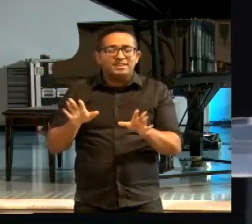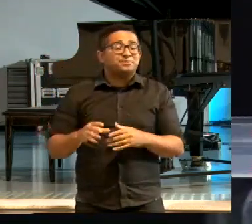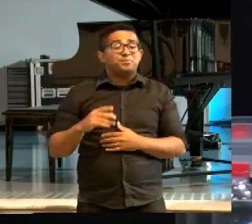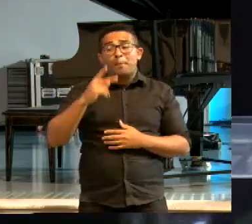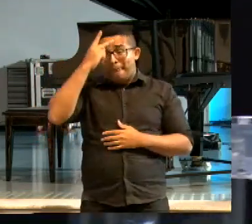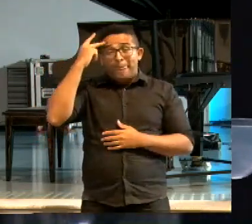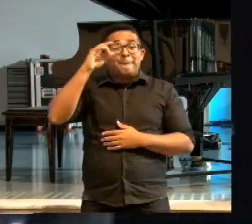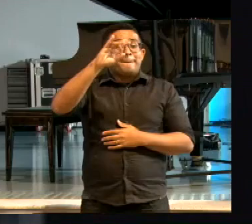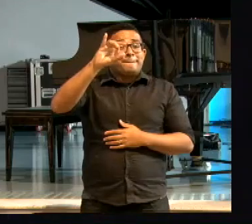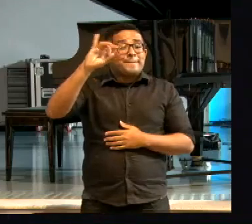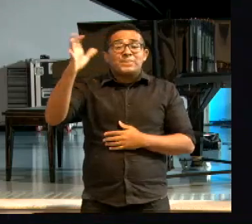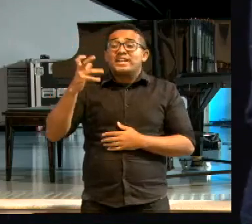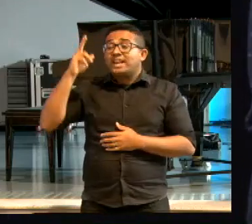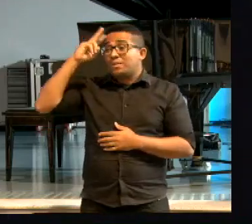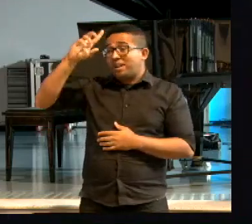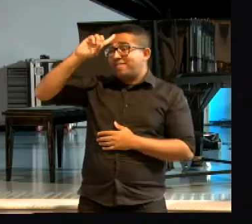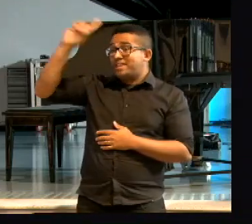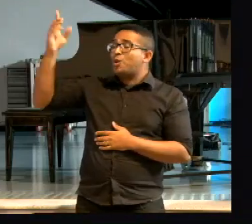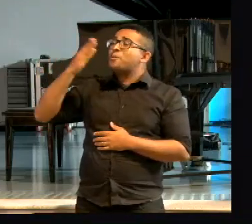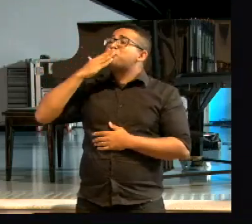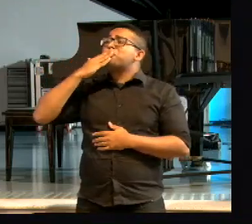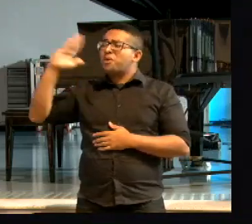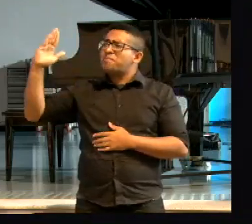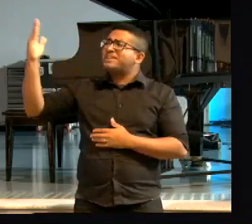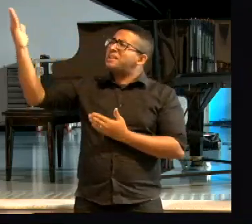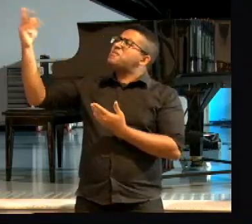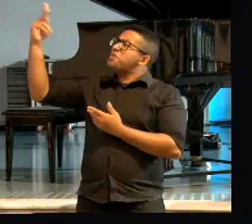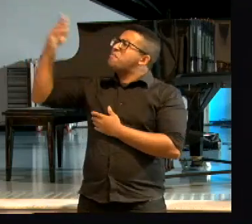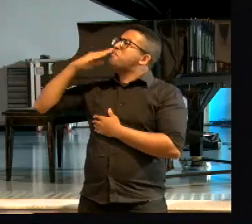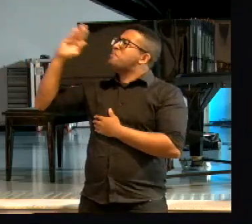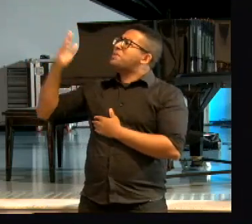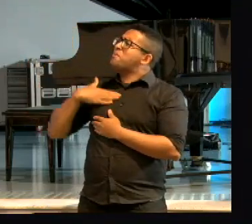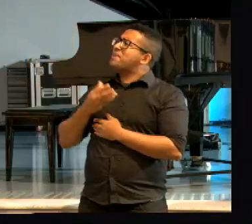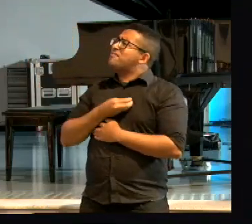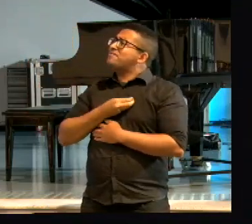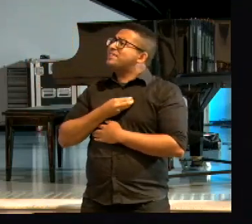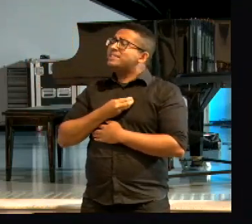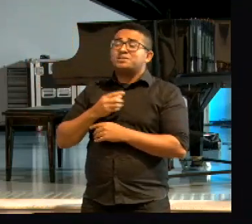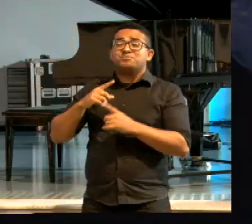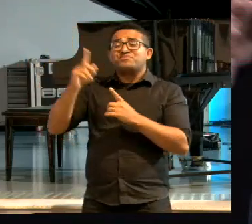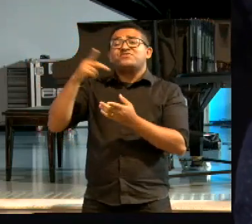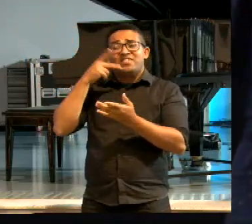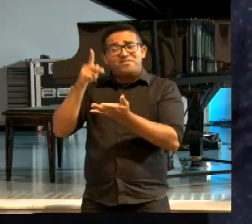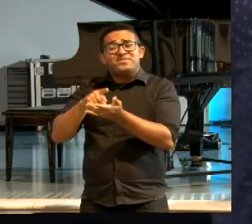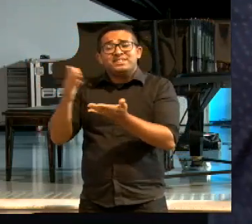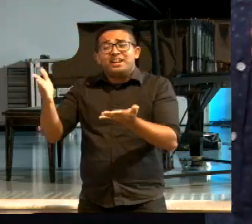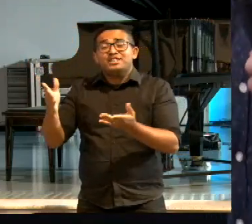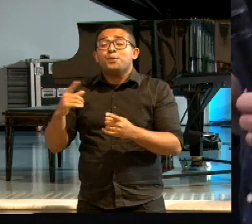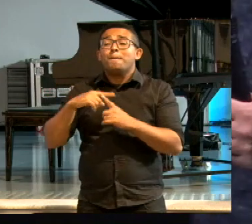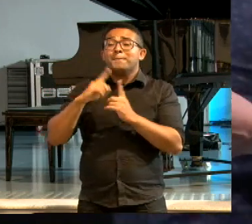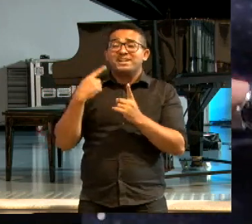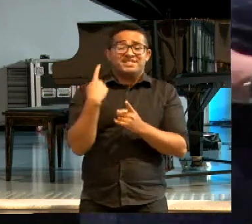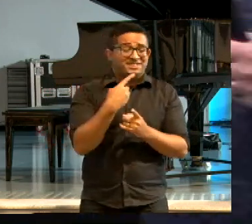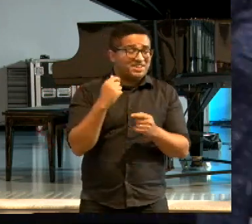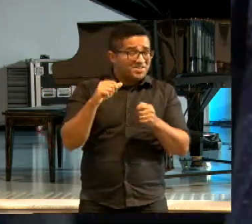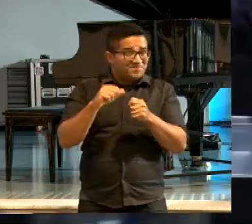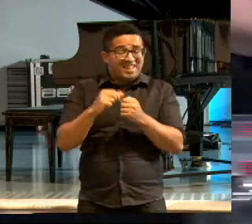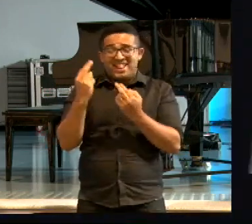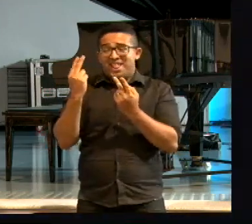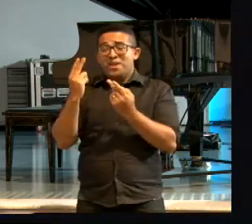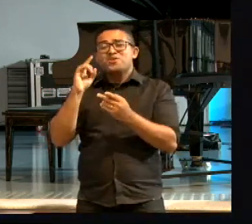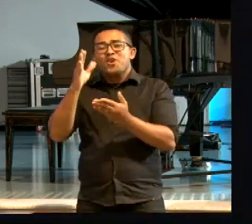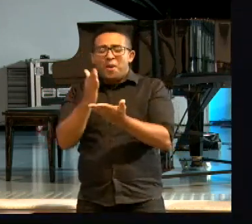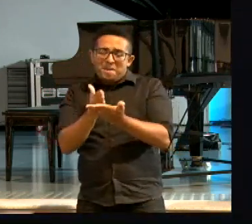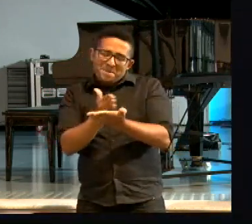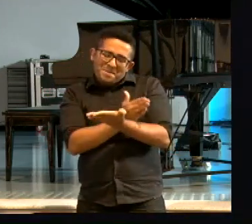nós quer lembrar a Deus das promessas que Ele nos fez, que Ele é devedor da sua palavra, mas a gente age como se só uma parte